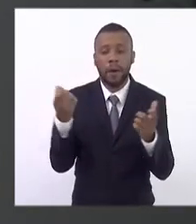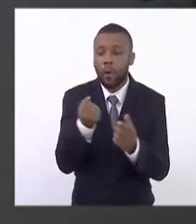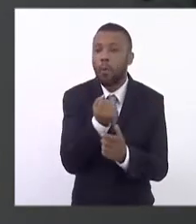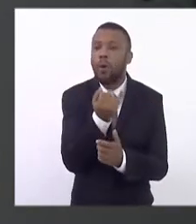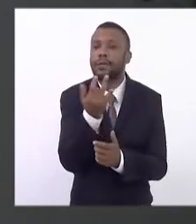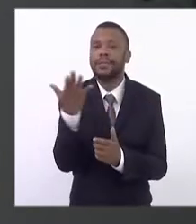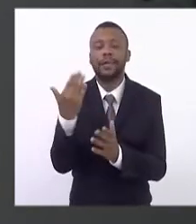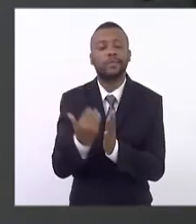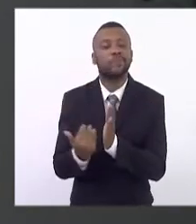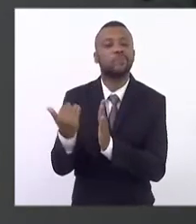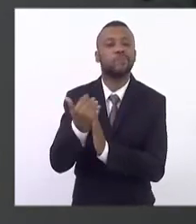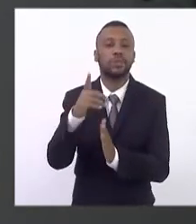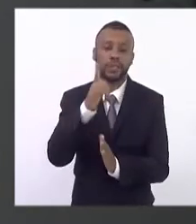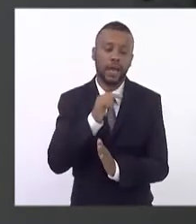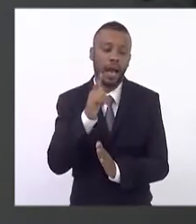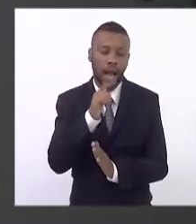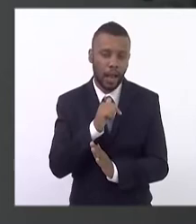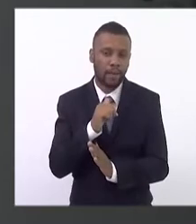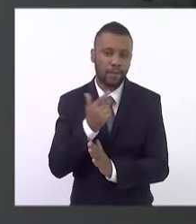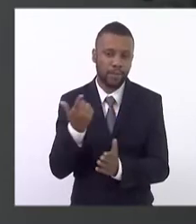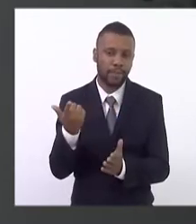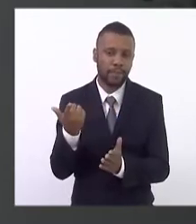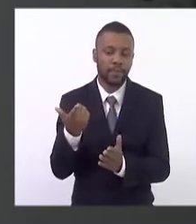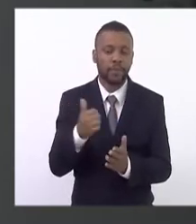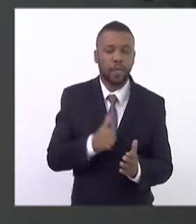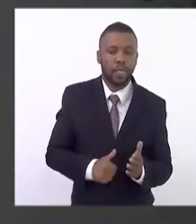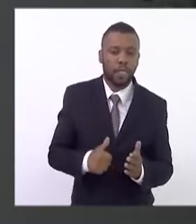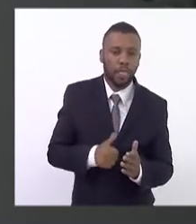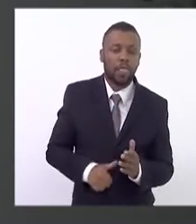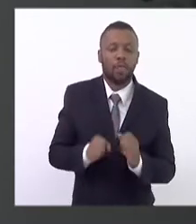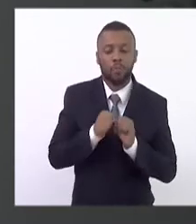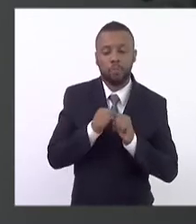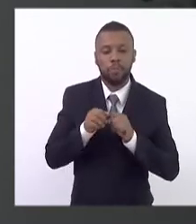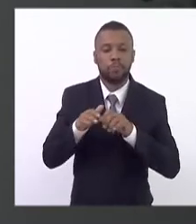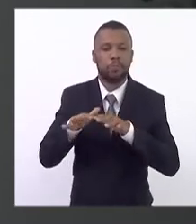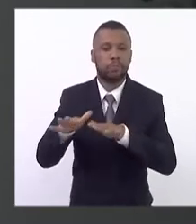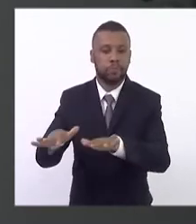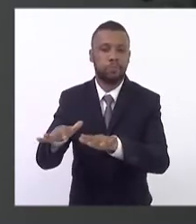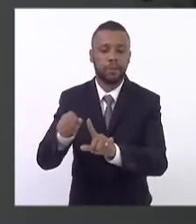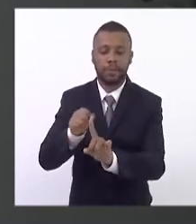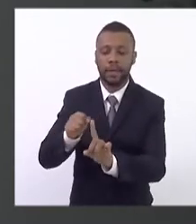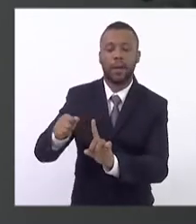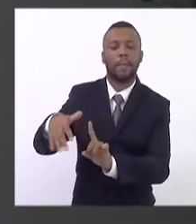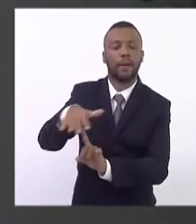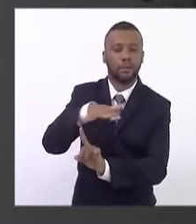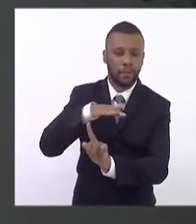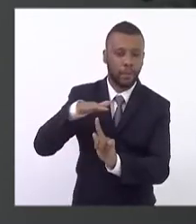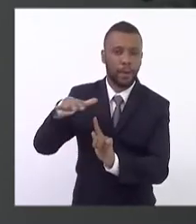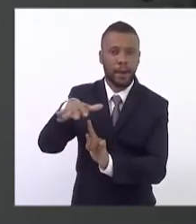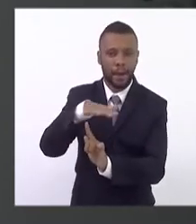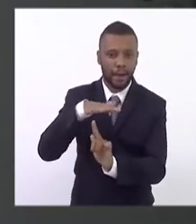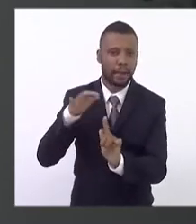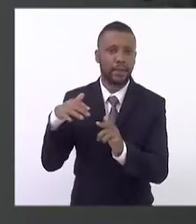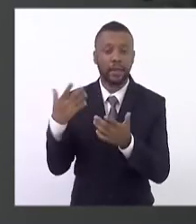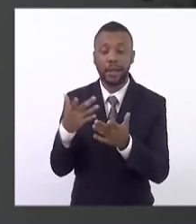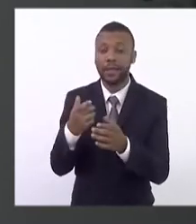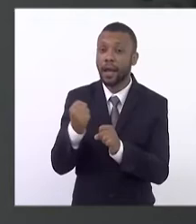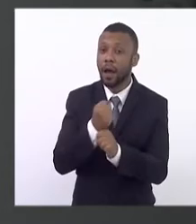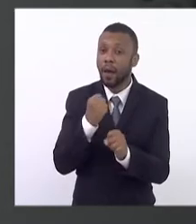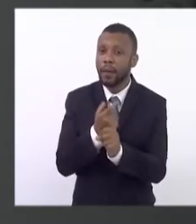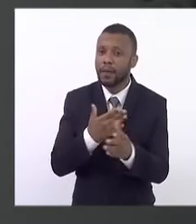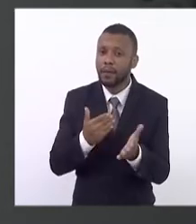Essa obra, essa começou bastante tempo depois, essa obra iniciou na Secretaria